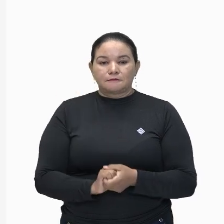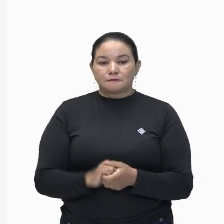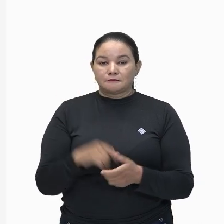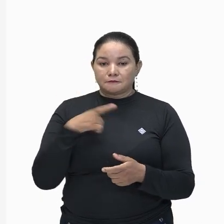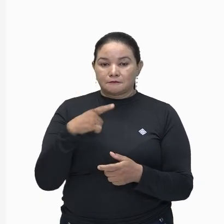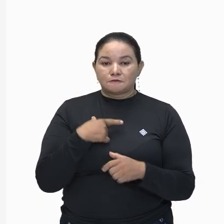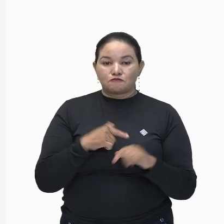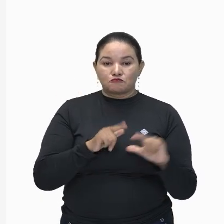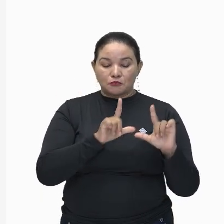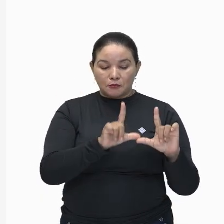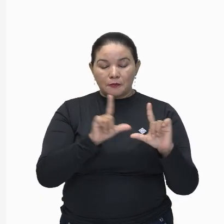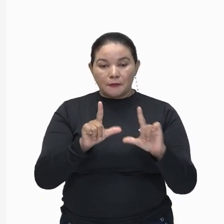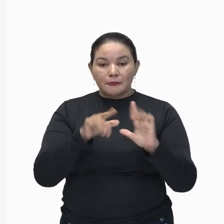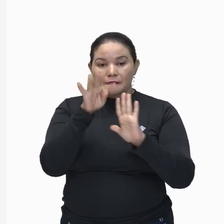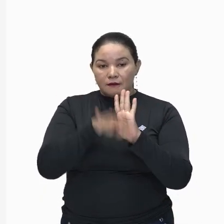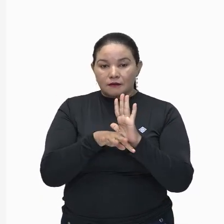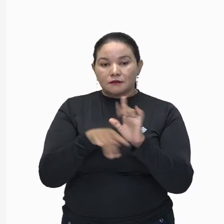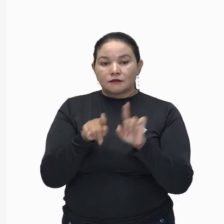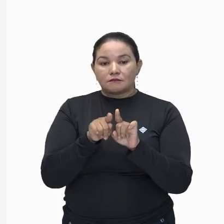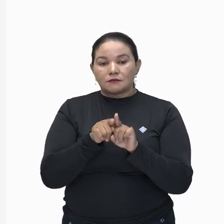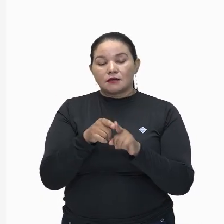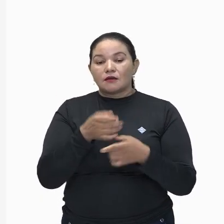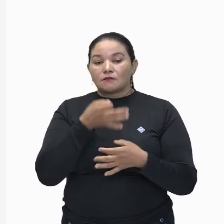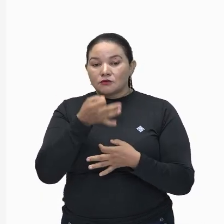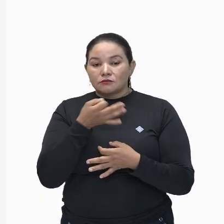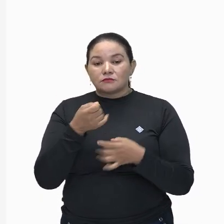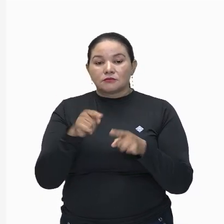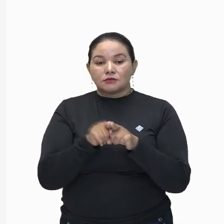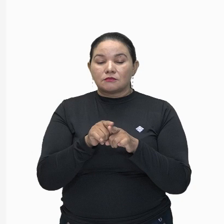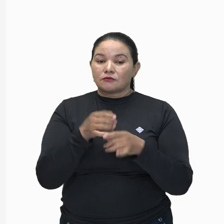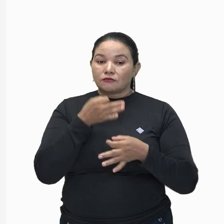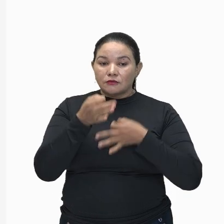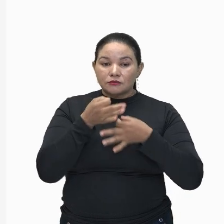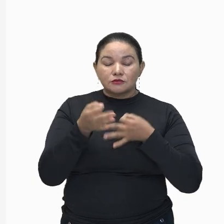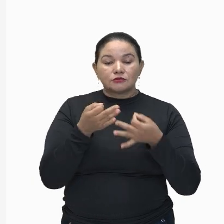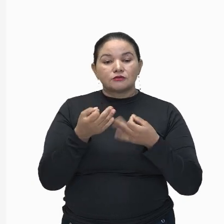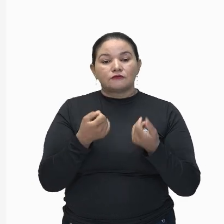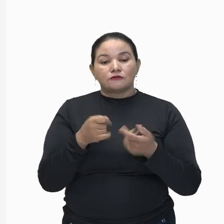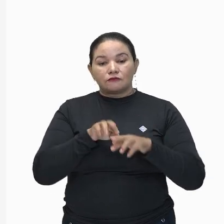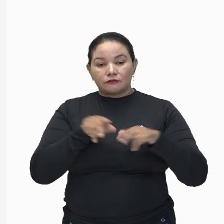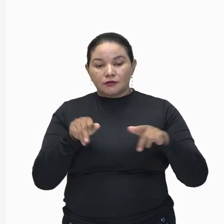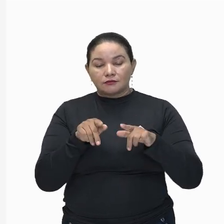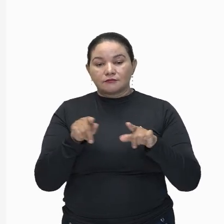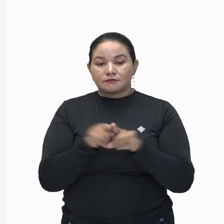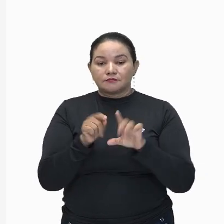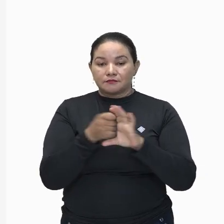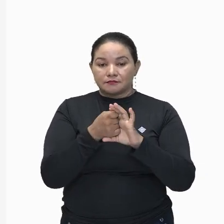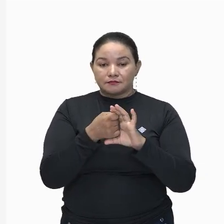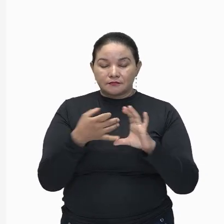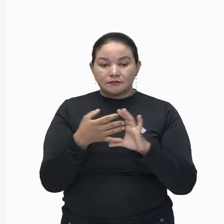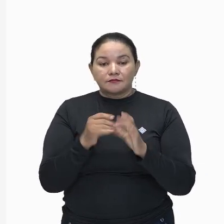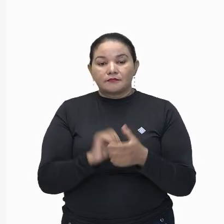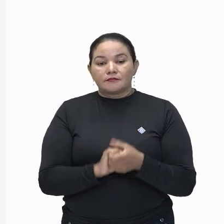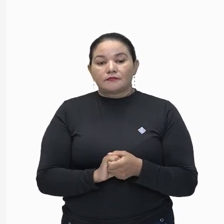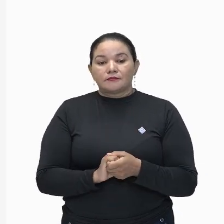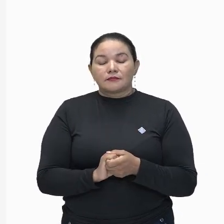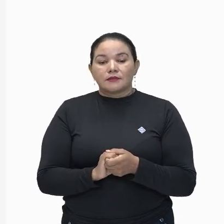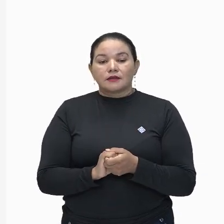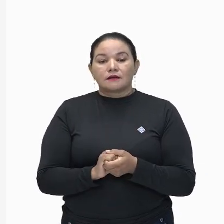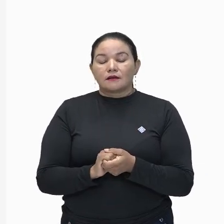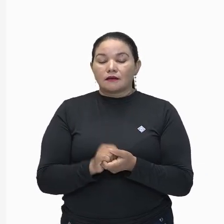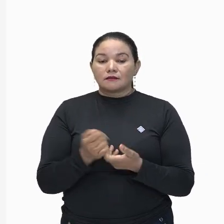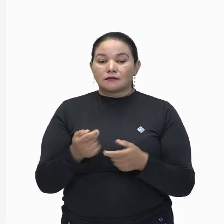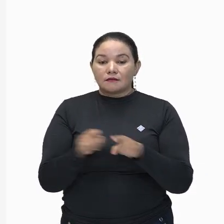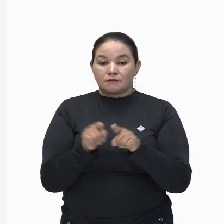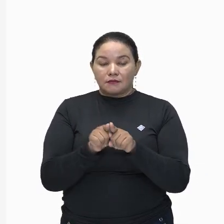boxes, os depoimentos, os pontos de vista, diversos pontos de vista. Reportagem, temos as reportagens também no Jornal Falado, né? No